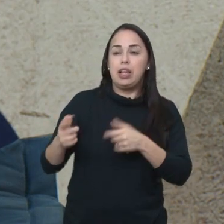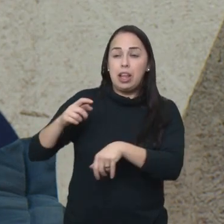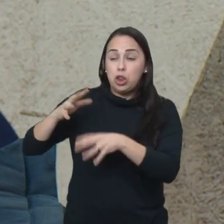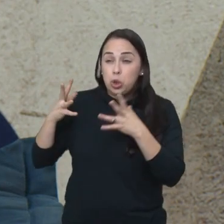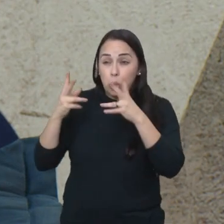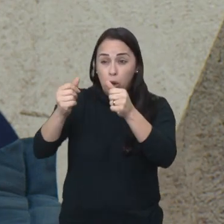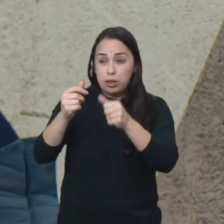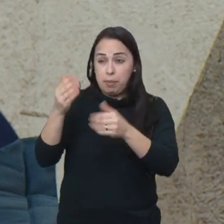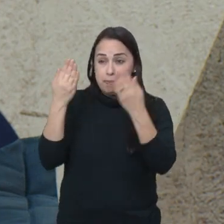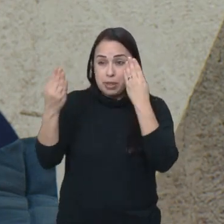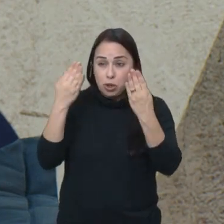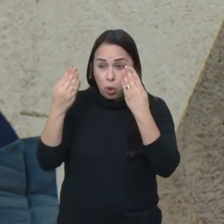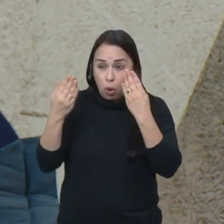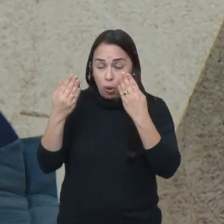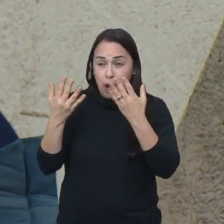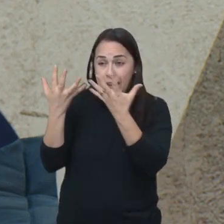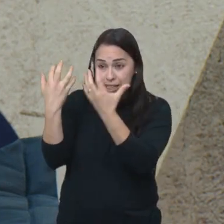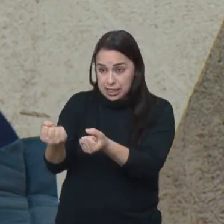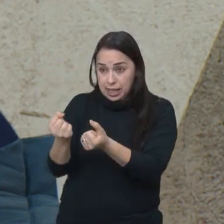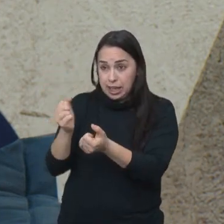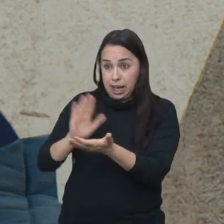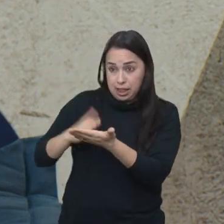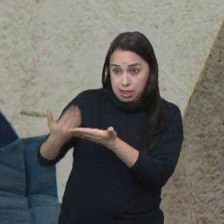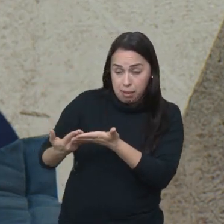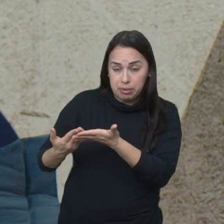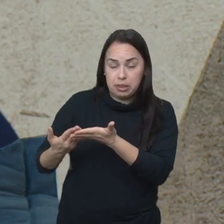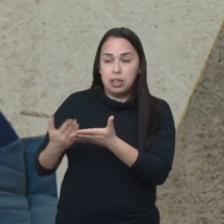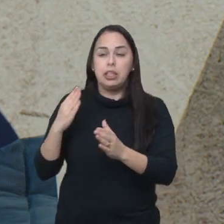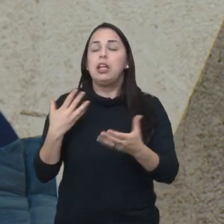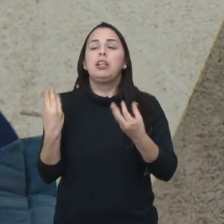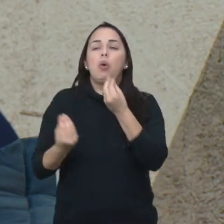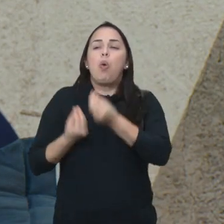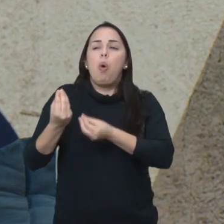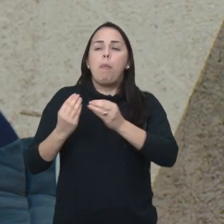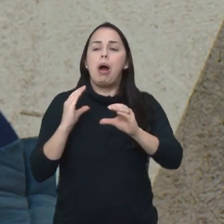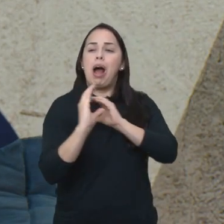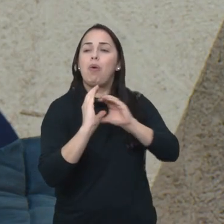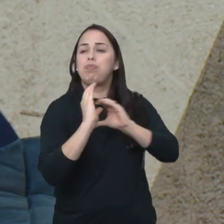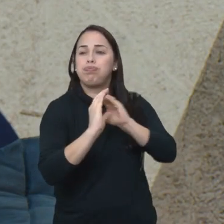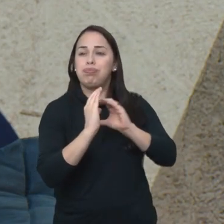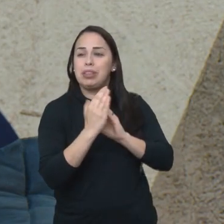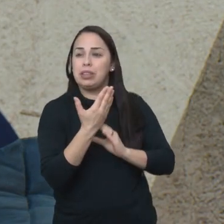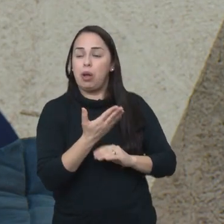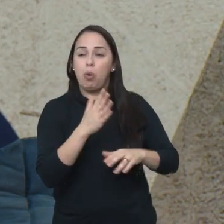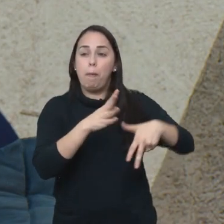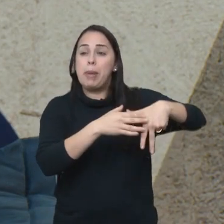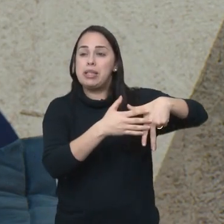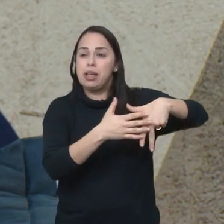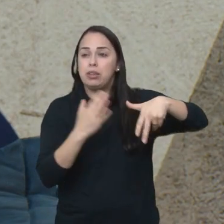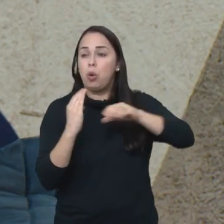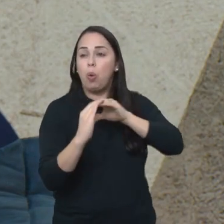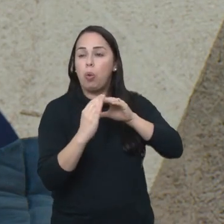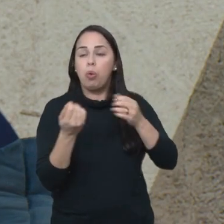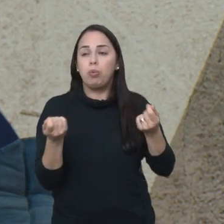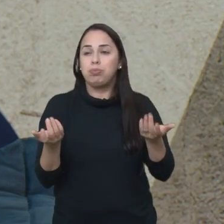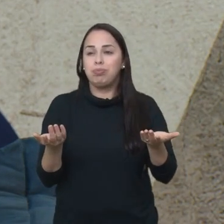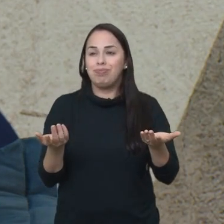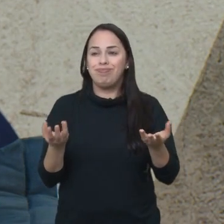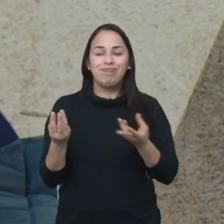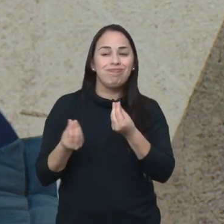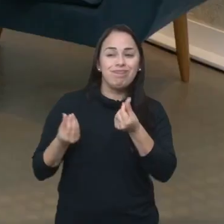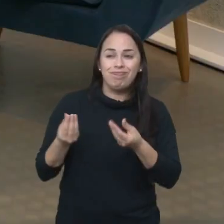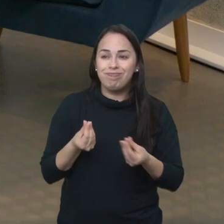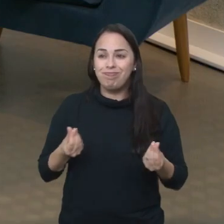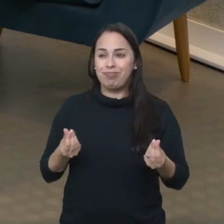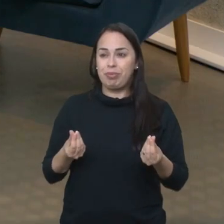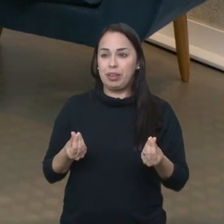Não. Mas então como fica a comunicação? O psicólogo não é bilíngue, o sujeito surdo precisa de um atendimento.